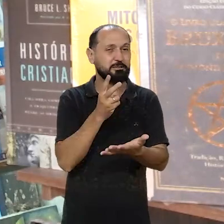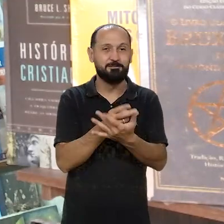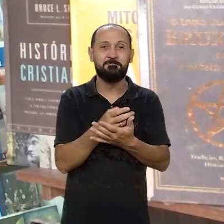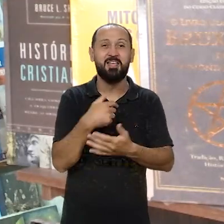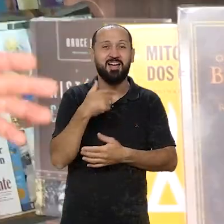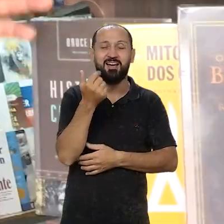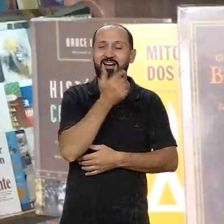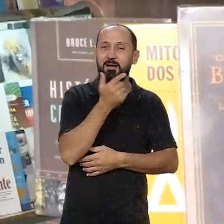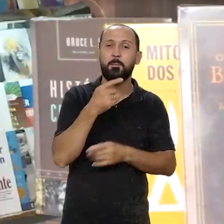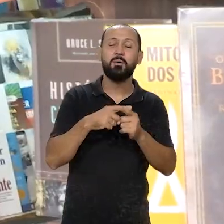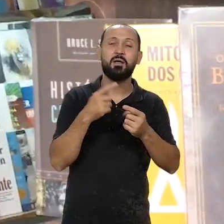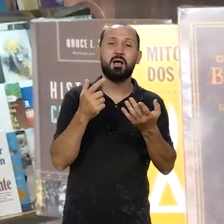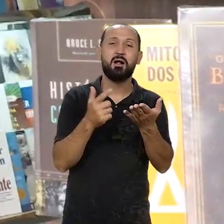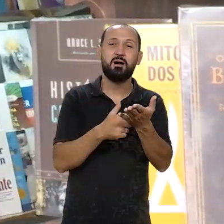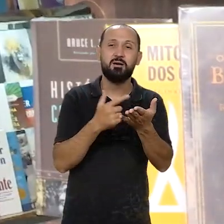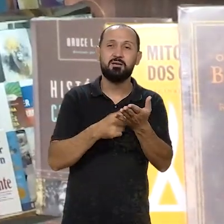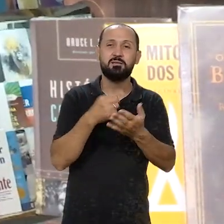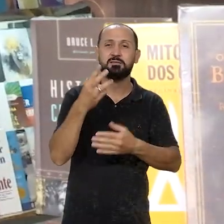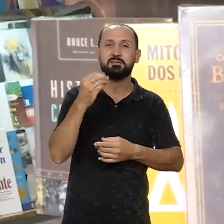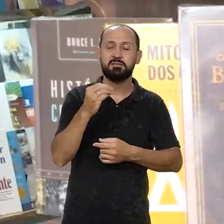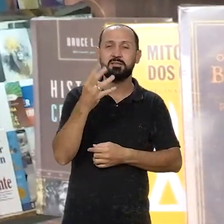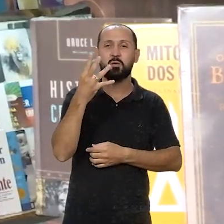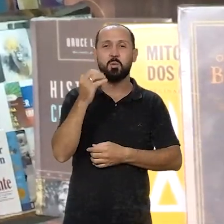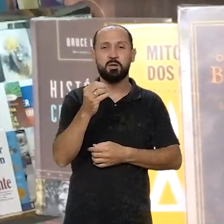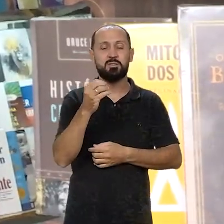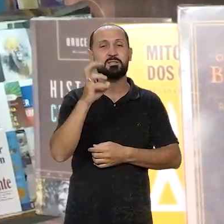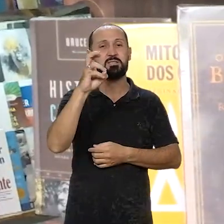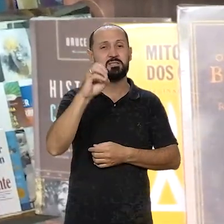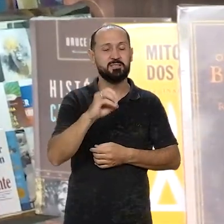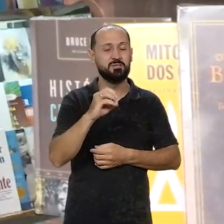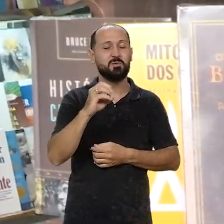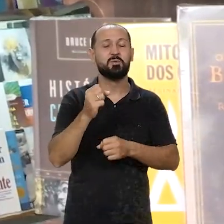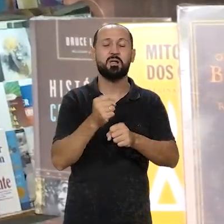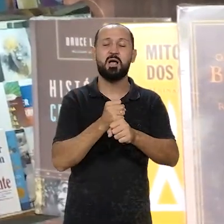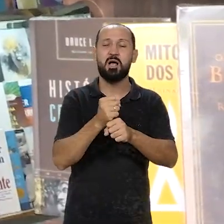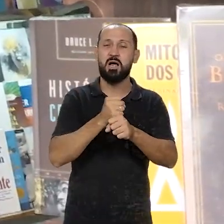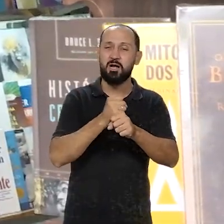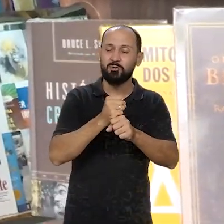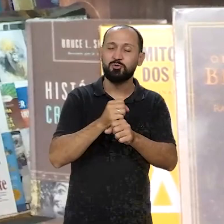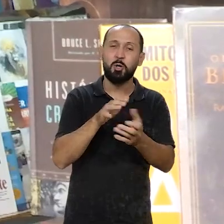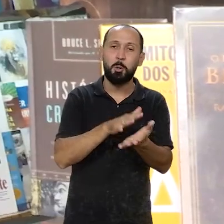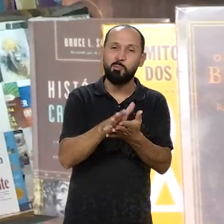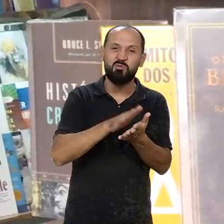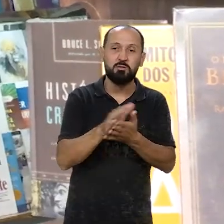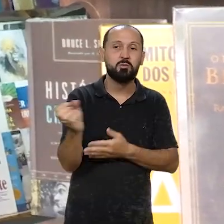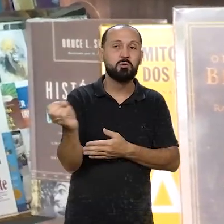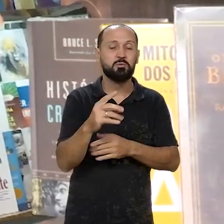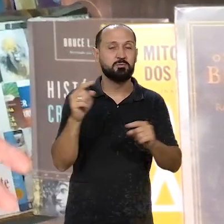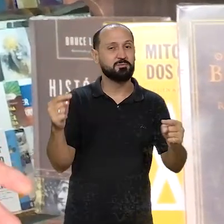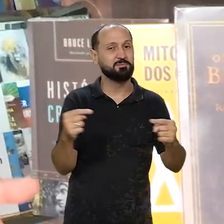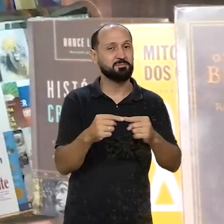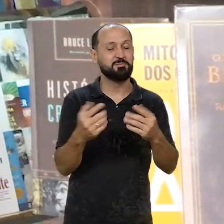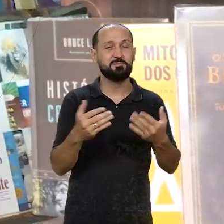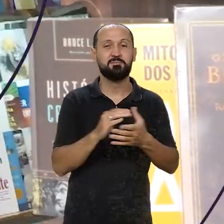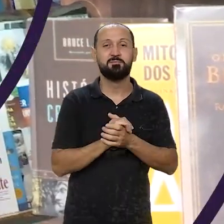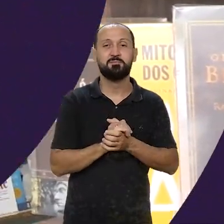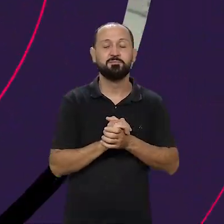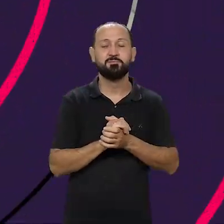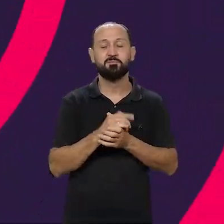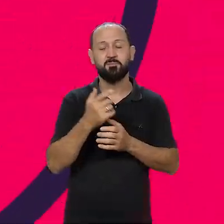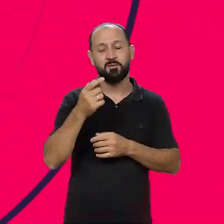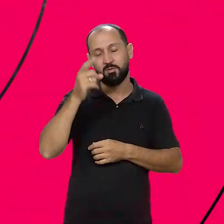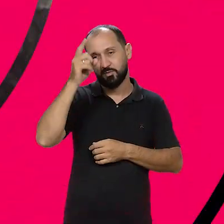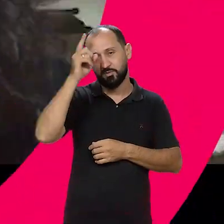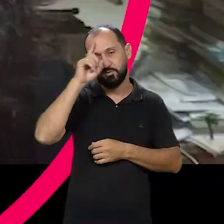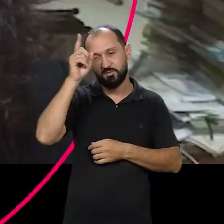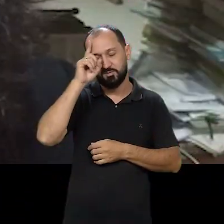olho fechado. E é engraçado, são livros que têm 30, 40, 50, 60 anos de idade e estão mais atuais do que nunca.